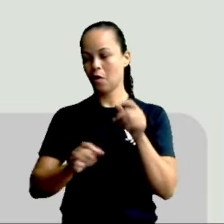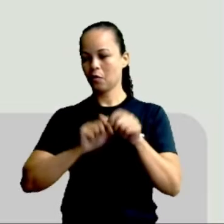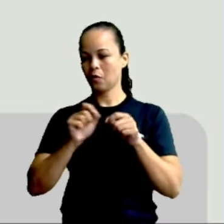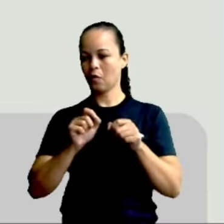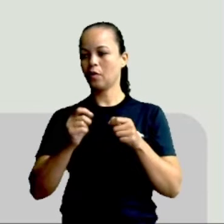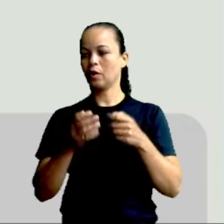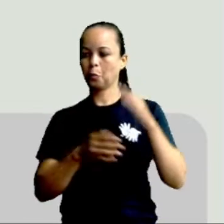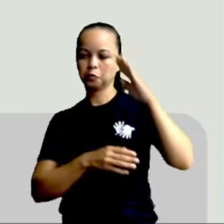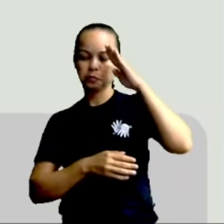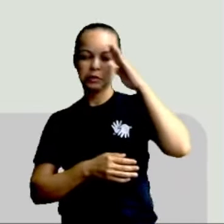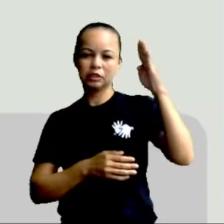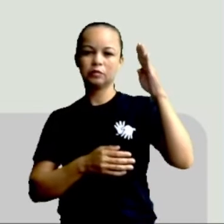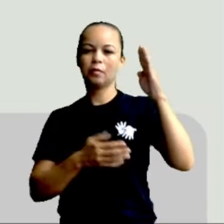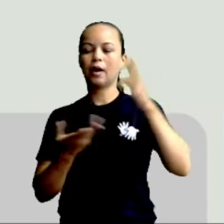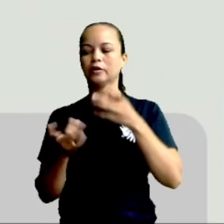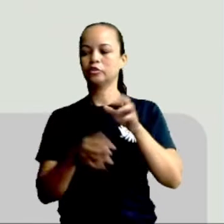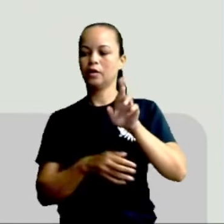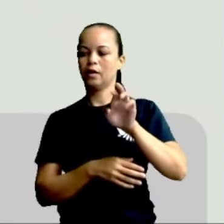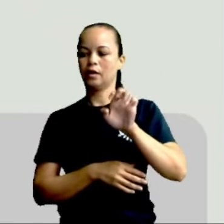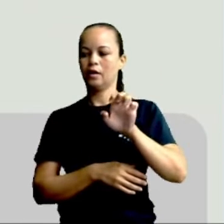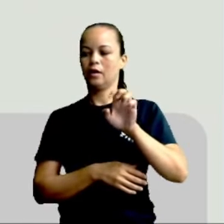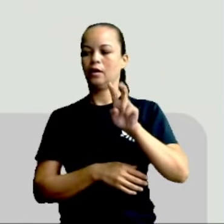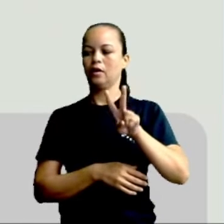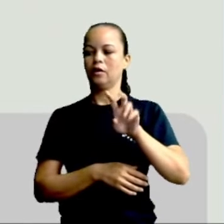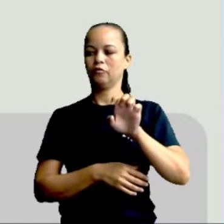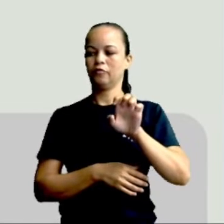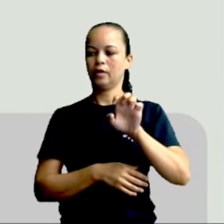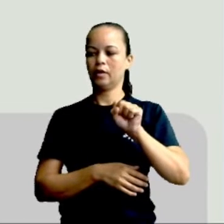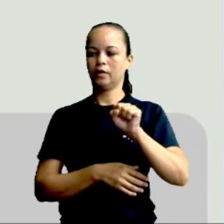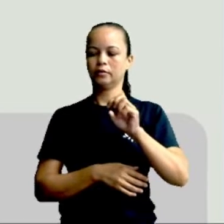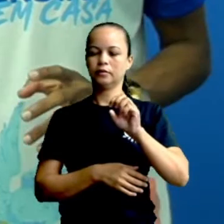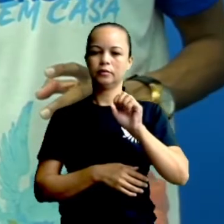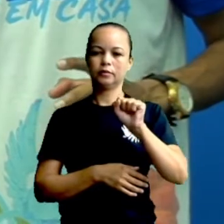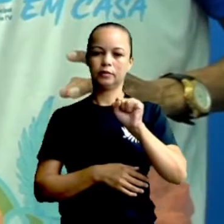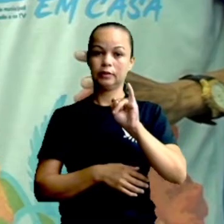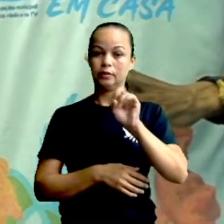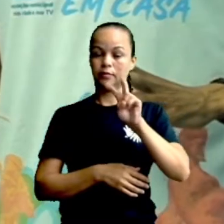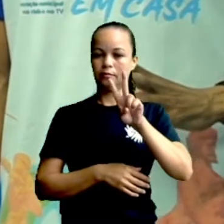tá? Dos raios luminosos. Gente, é bem interessante.